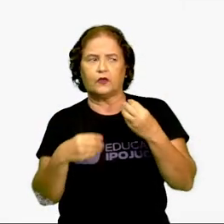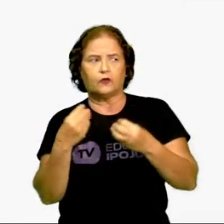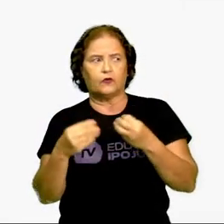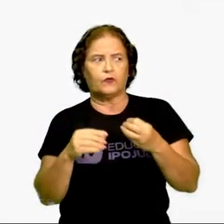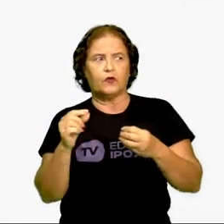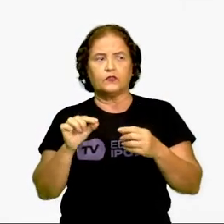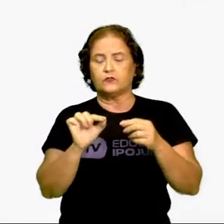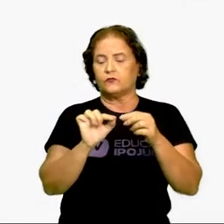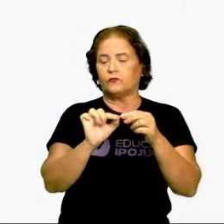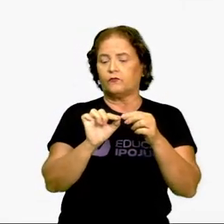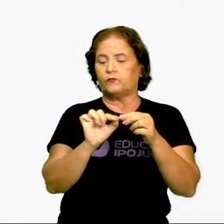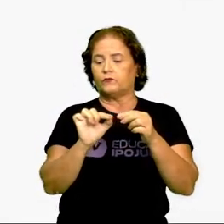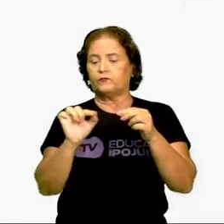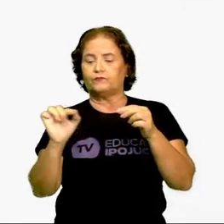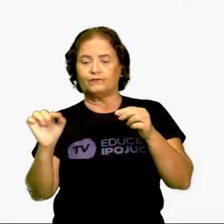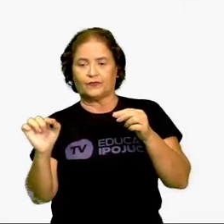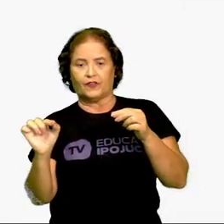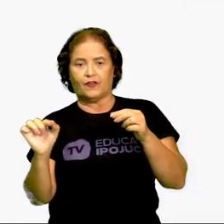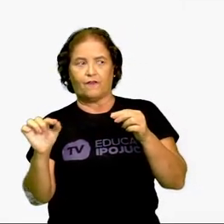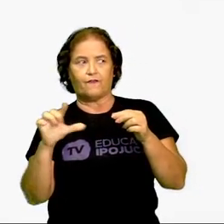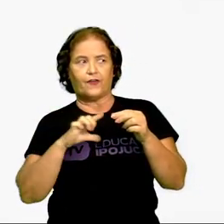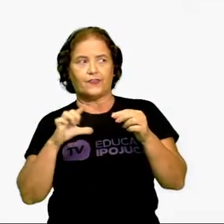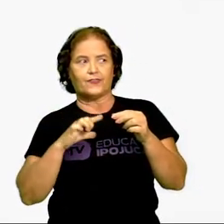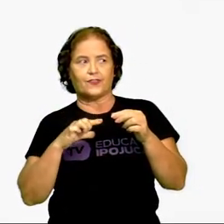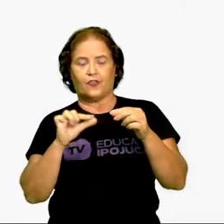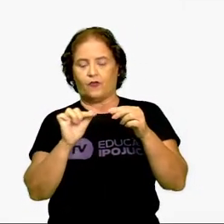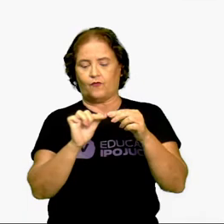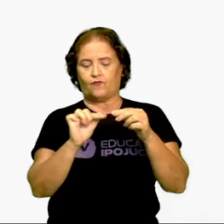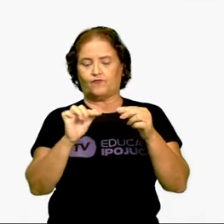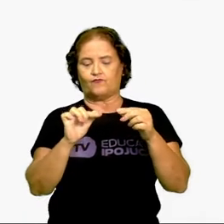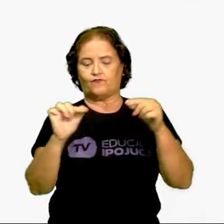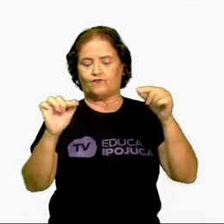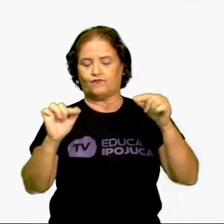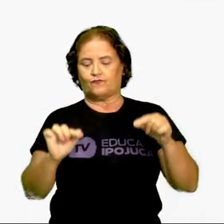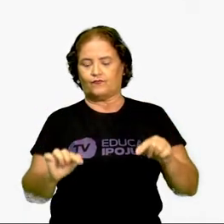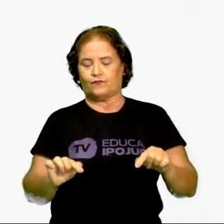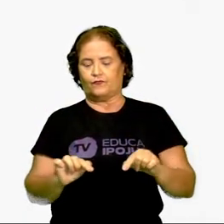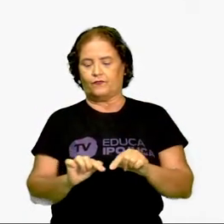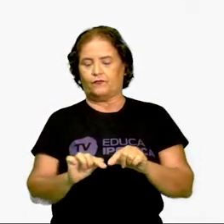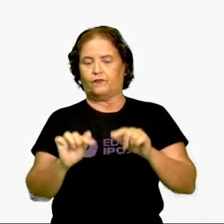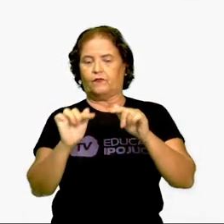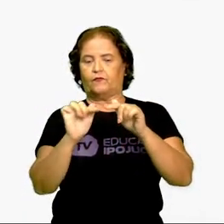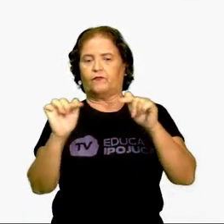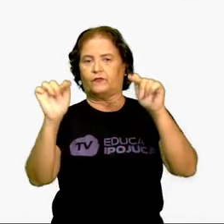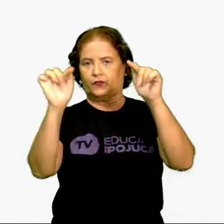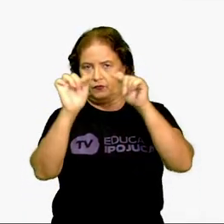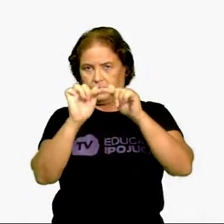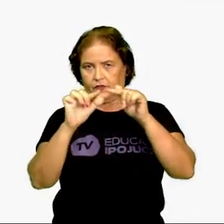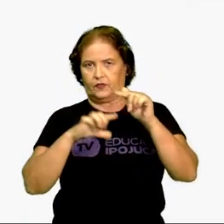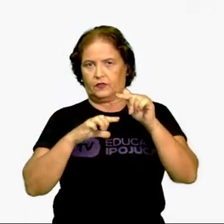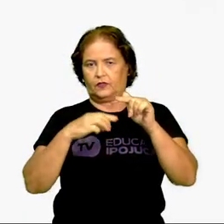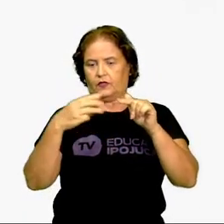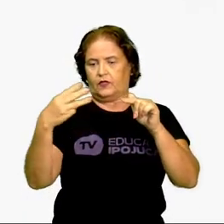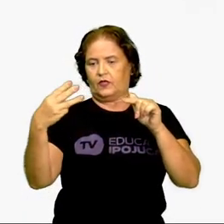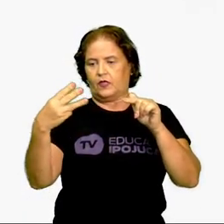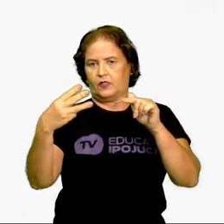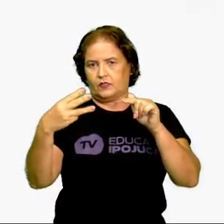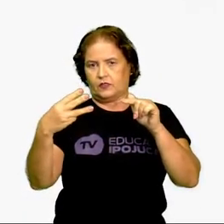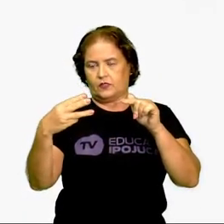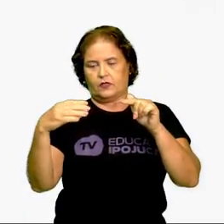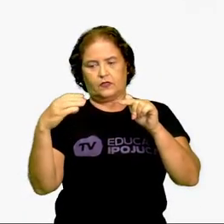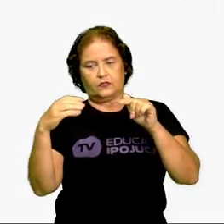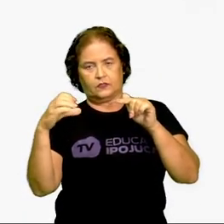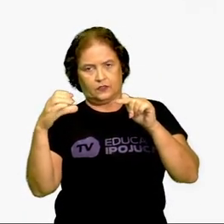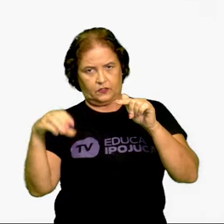aqui, eu vou ter um retângulo e um quadrado. O retângulo tem 3 centímetros de base e